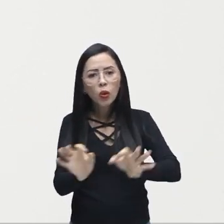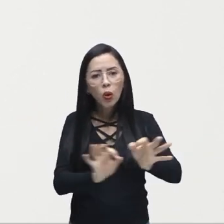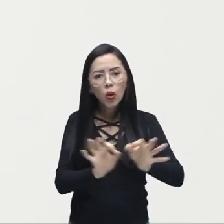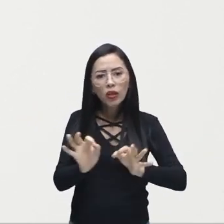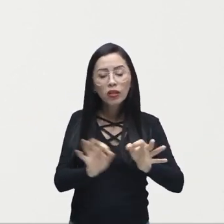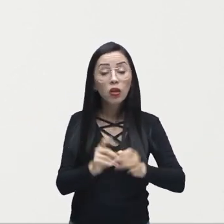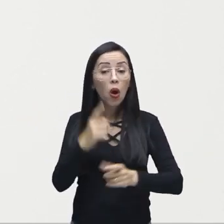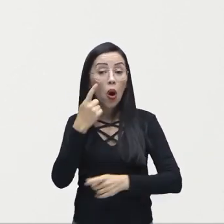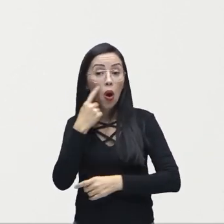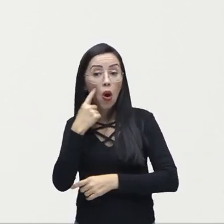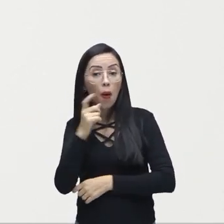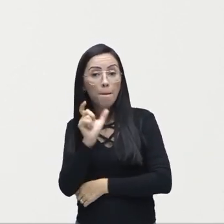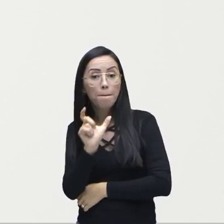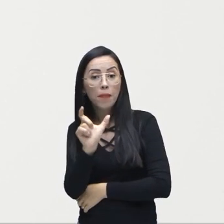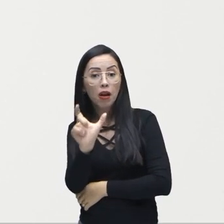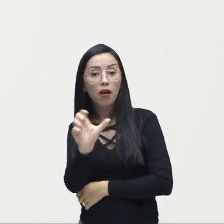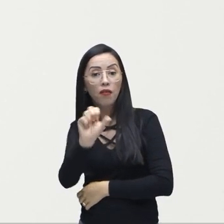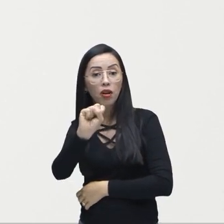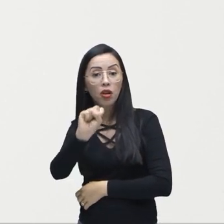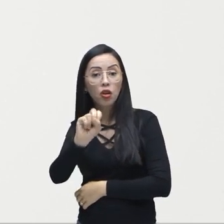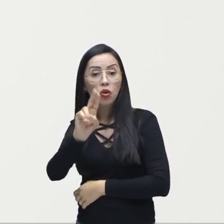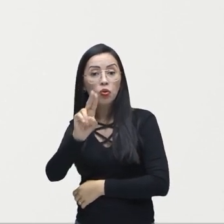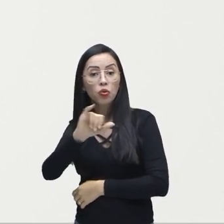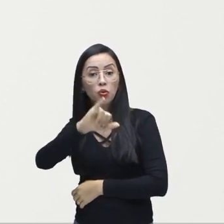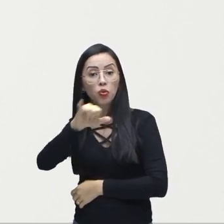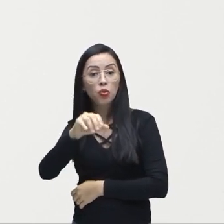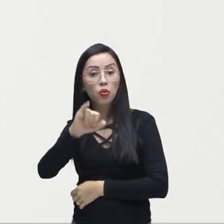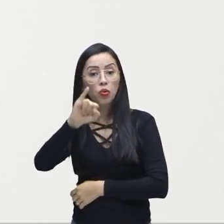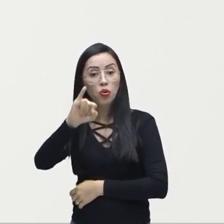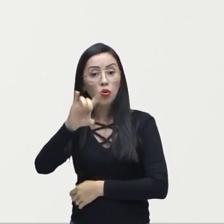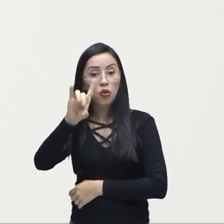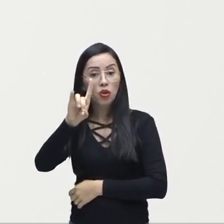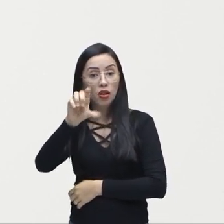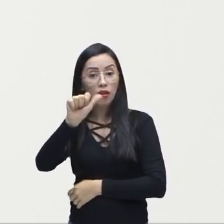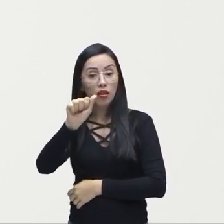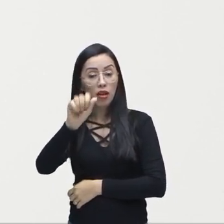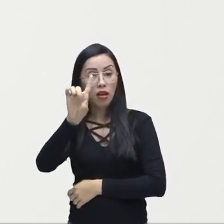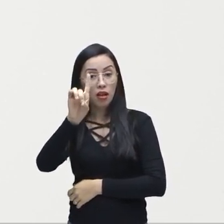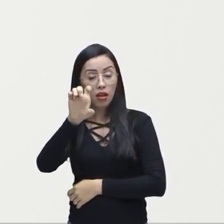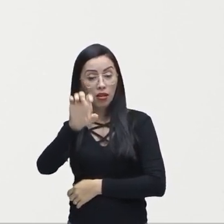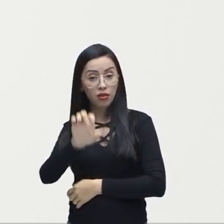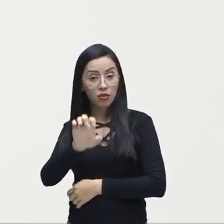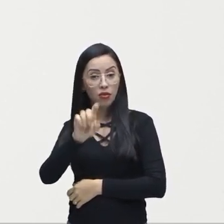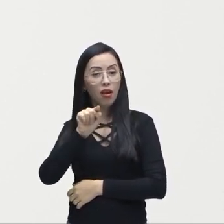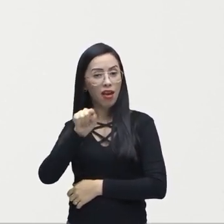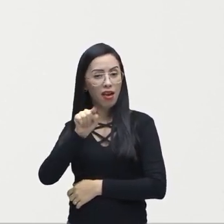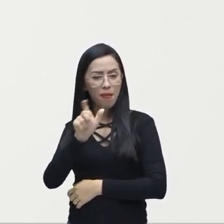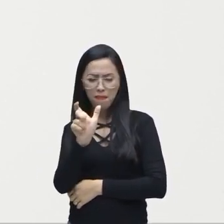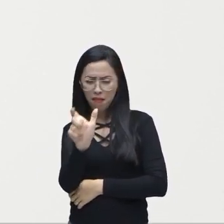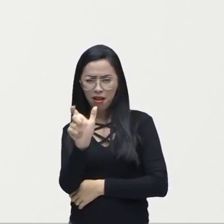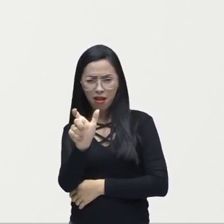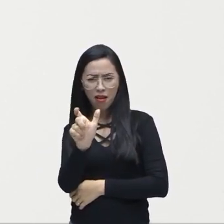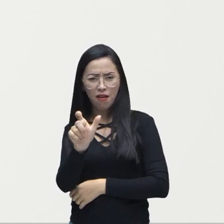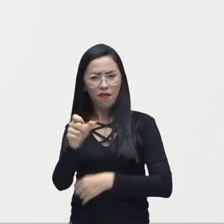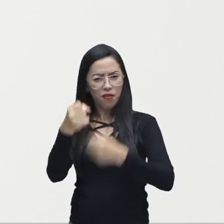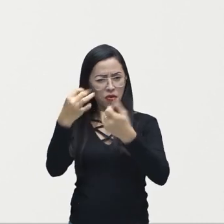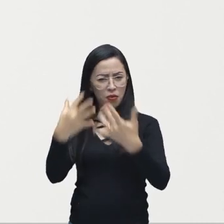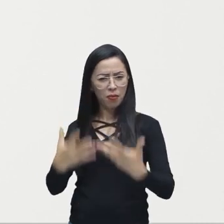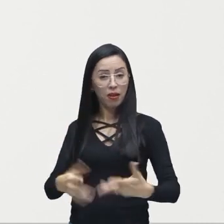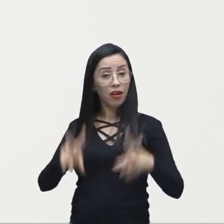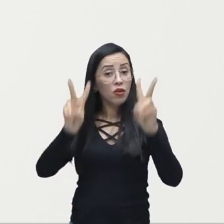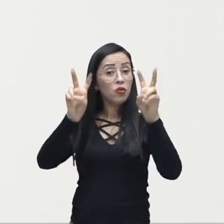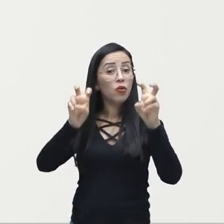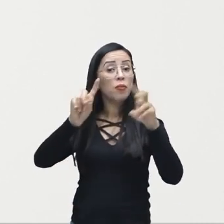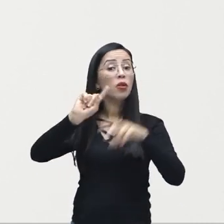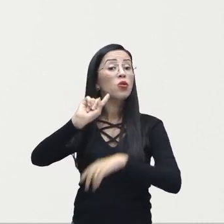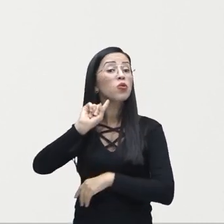sujidade, o autor colocou entre aspas, exatamente para dizer que se refere à sujeira,